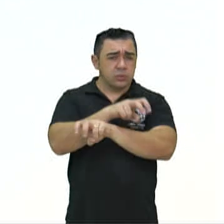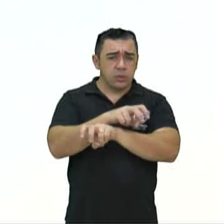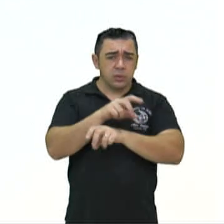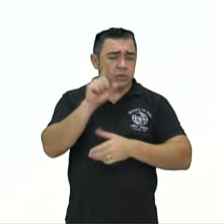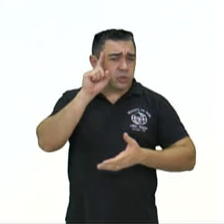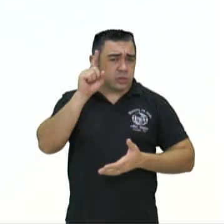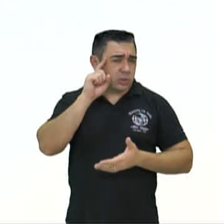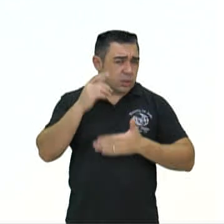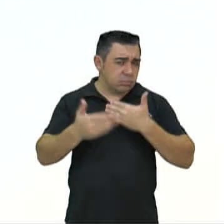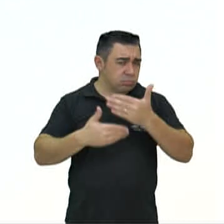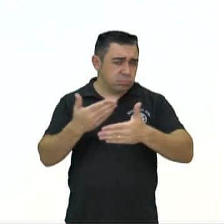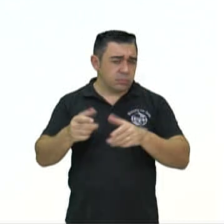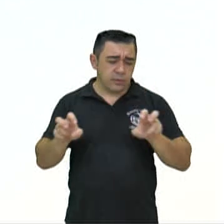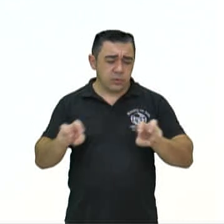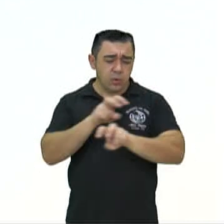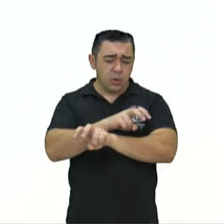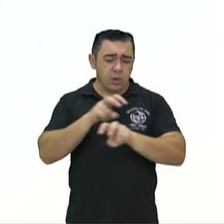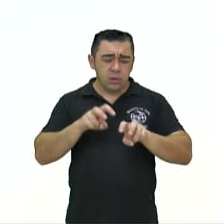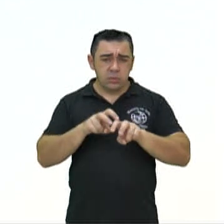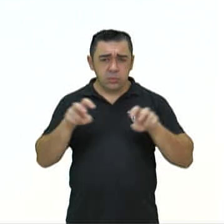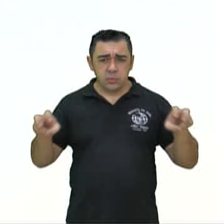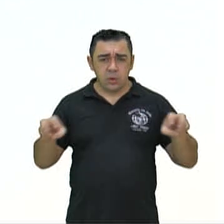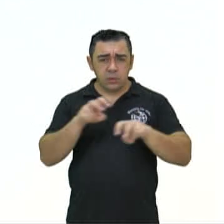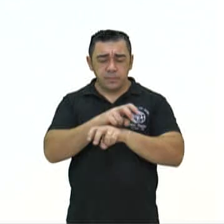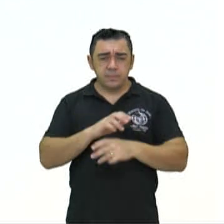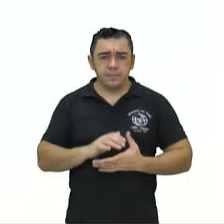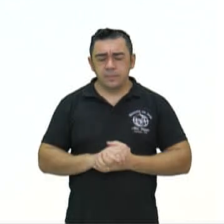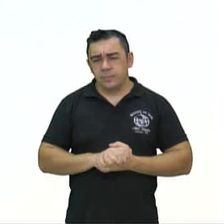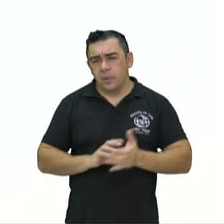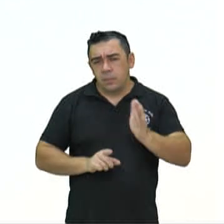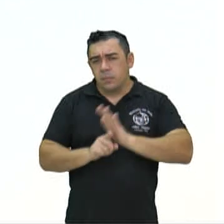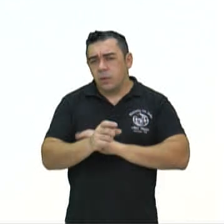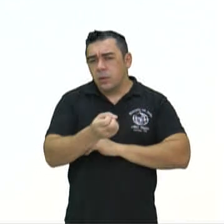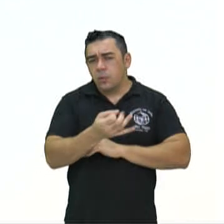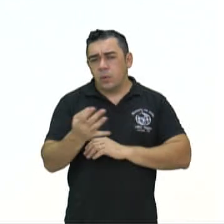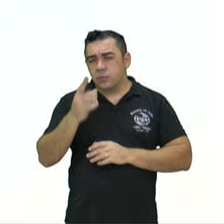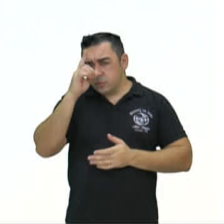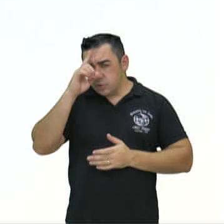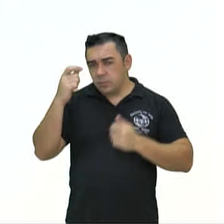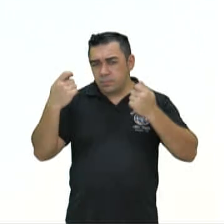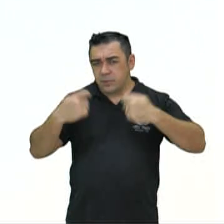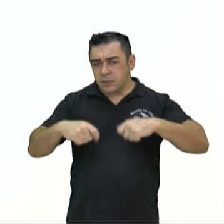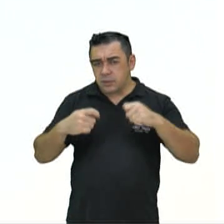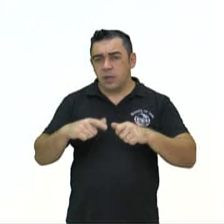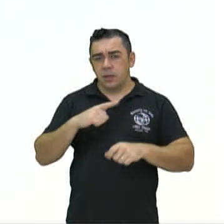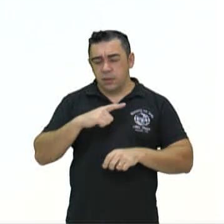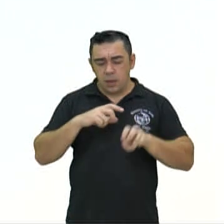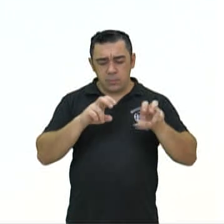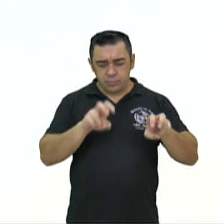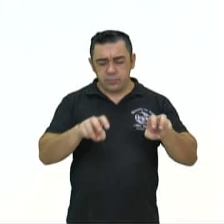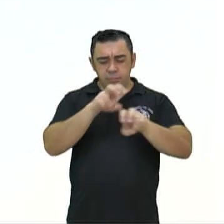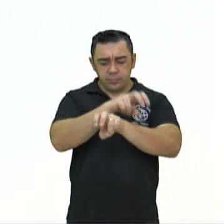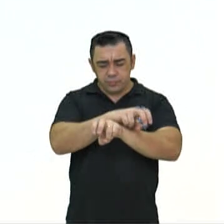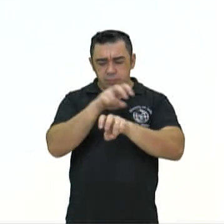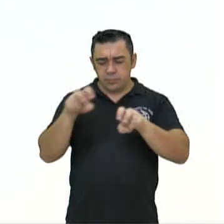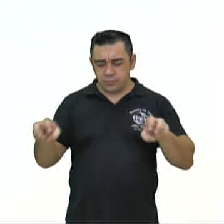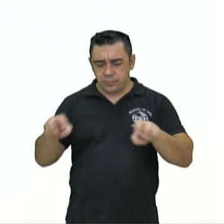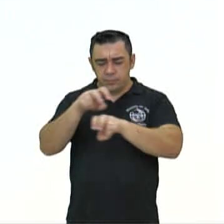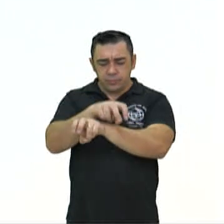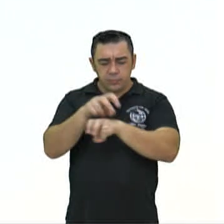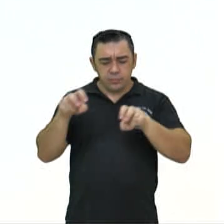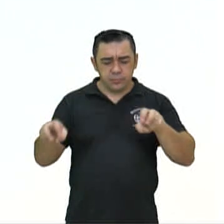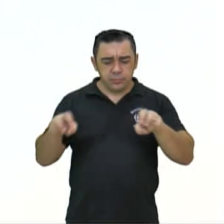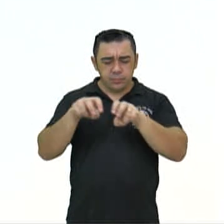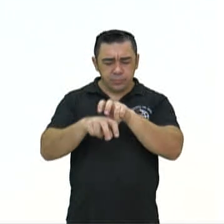a disposição todos os dias. Quantos dias são necessários para esgotar as